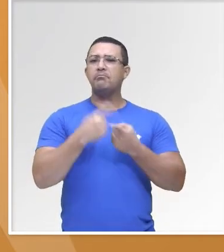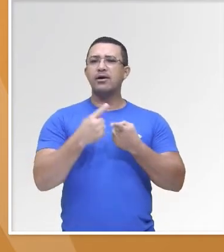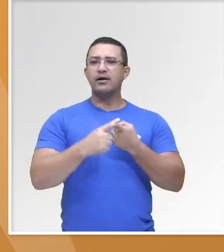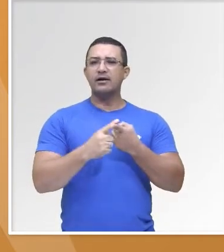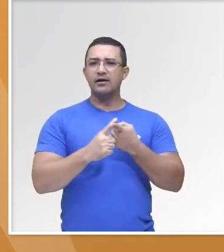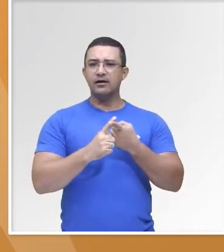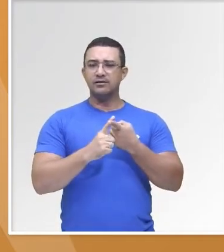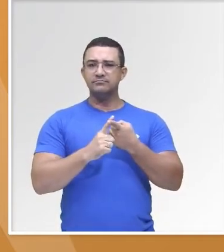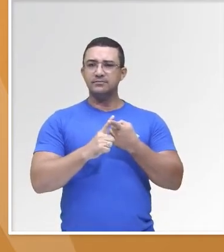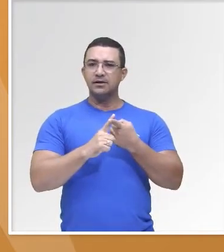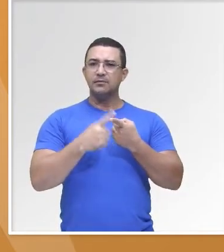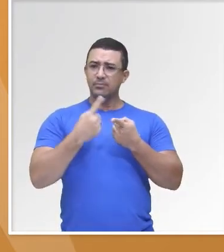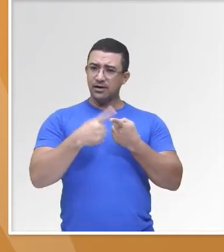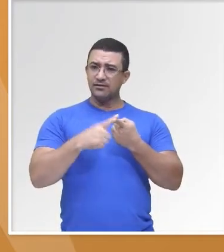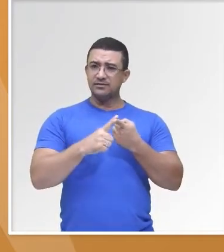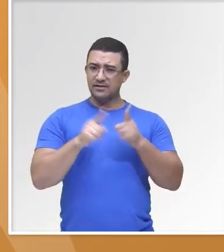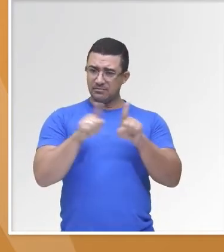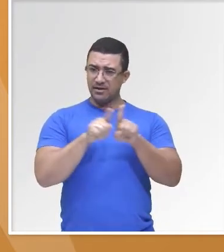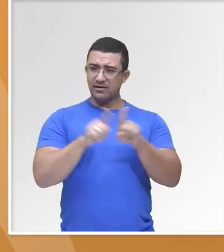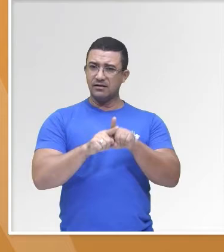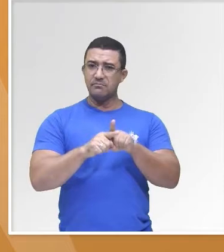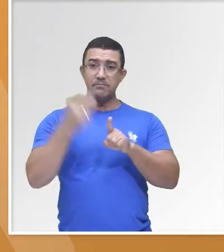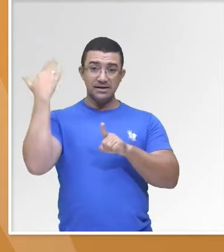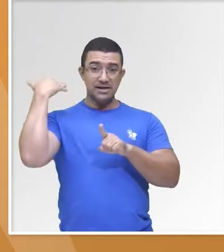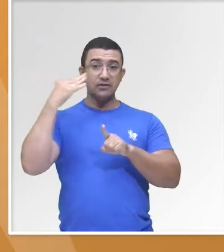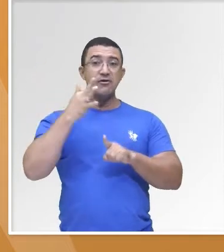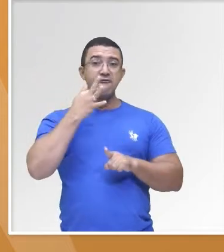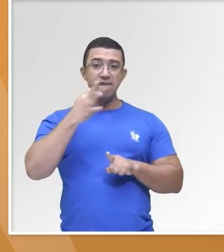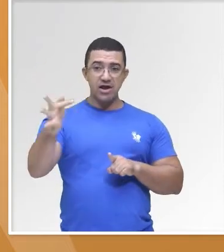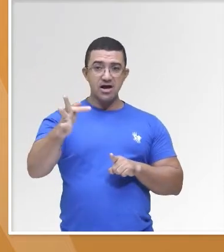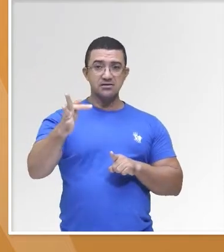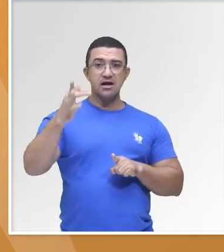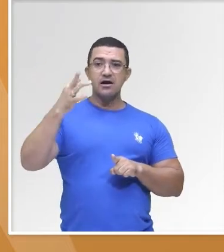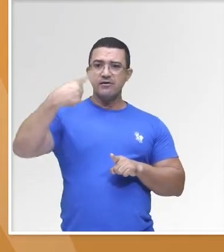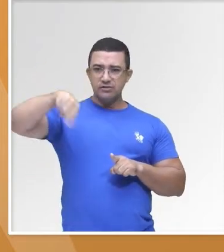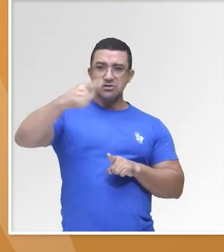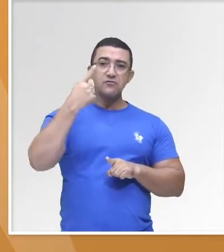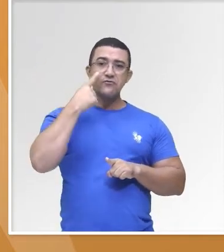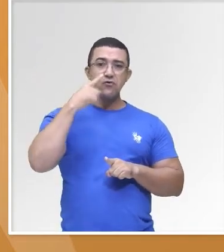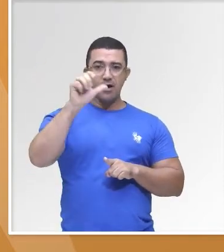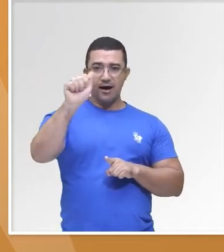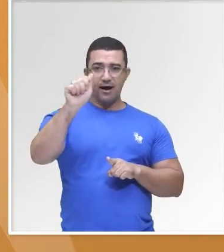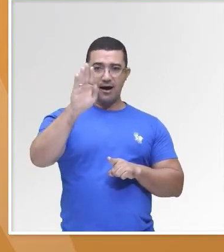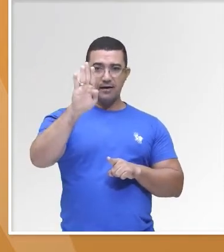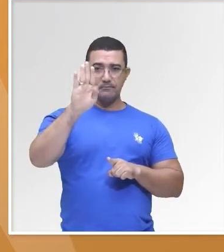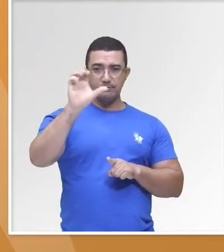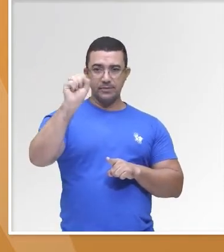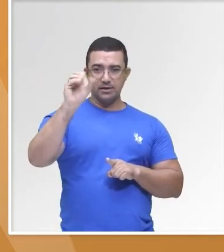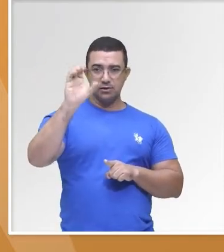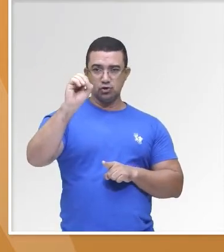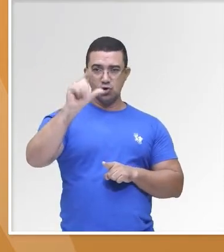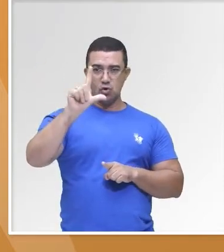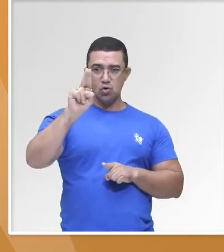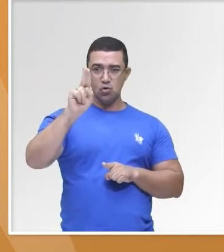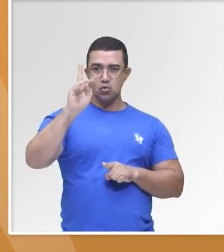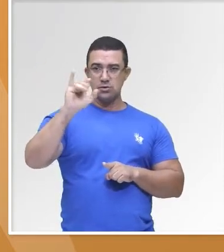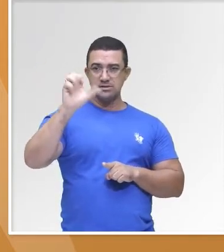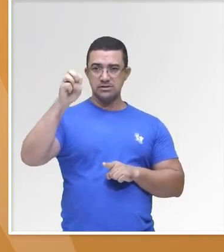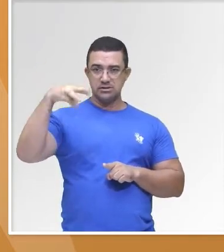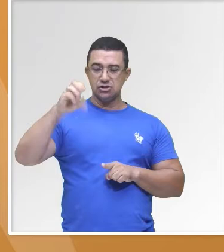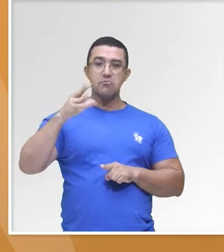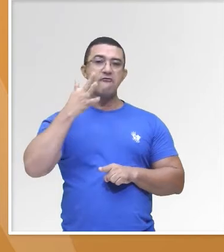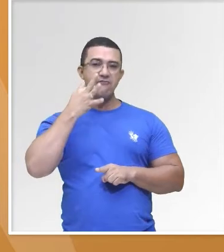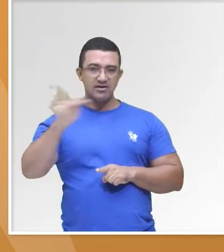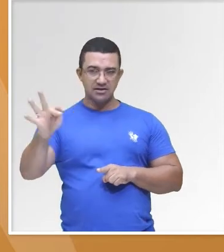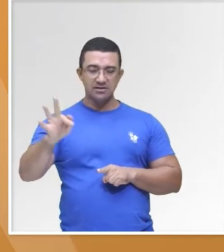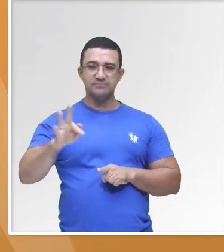com tonacidades francês, porque no primeiro momento vocês viram que o absolutismo francês foi um negócio aí surreal,